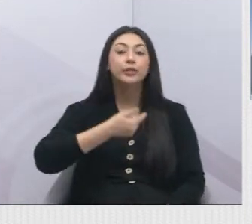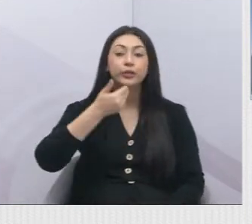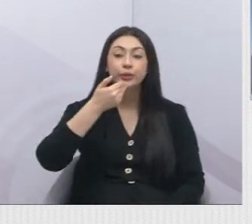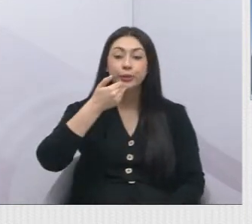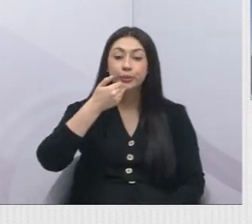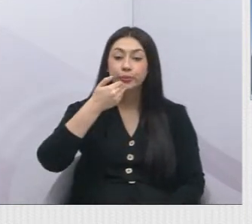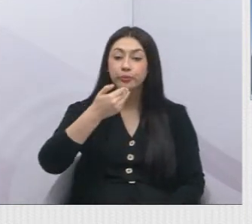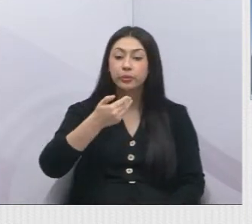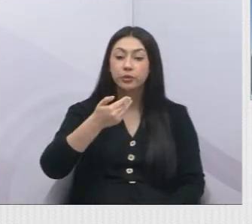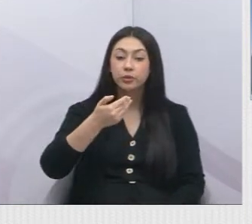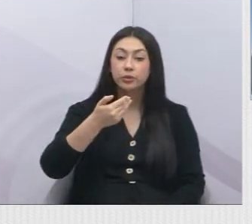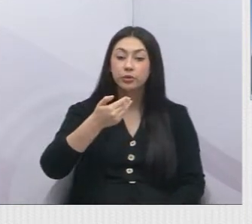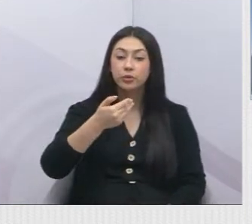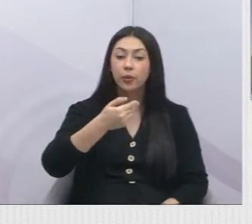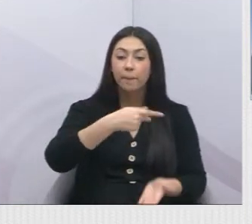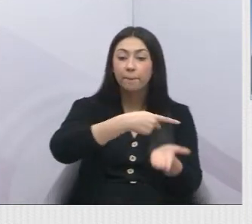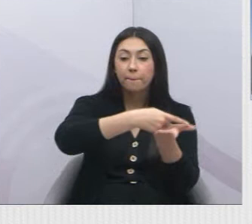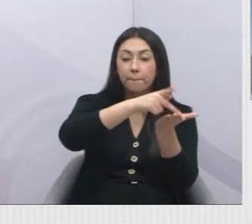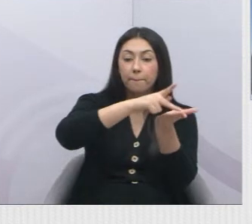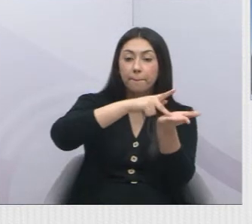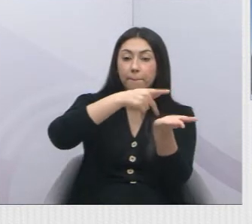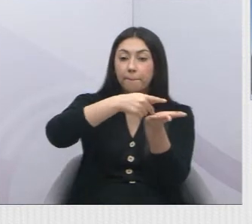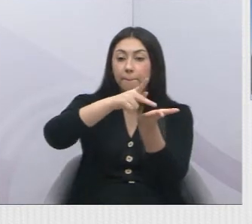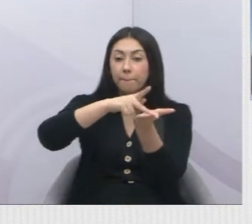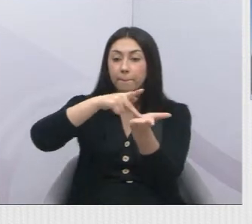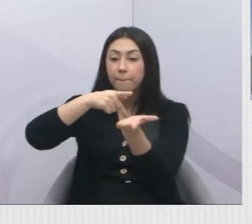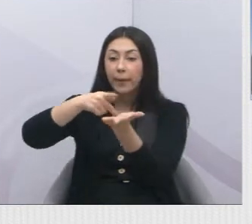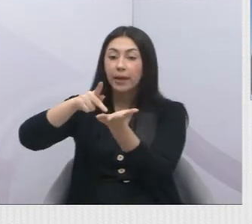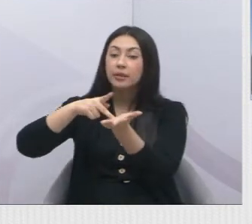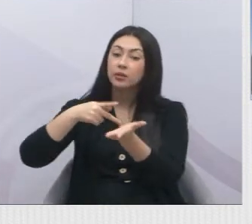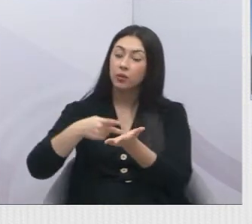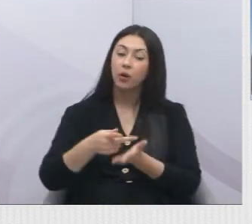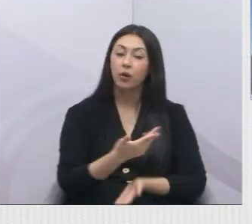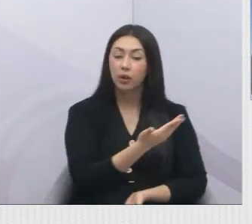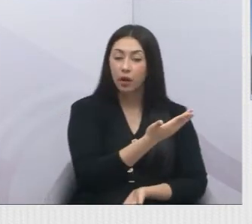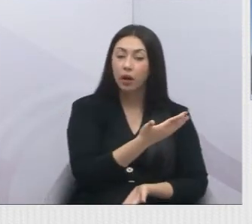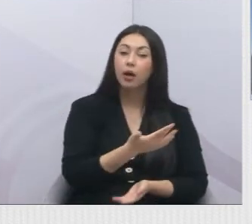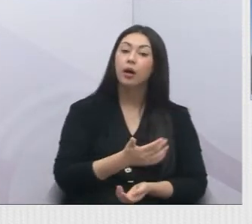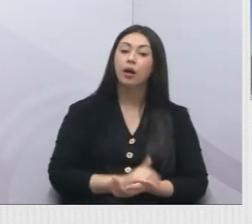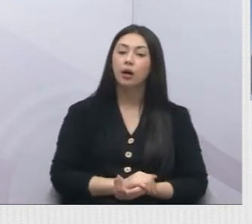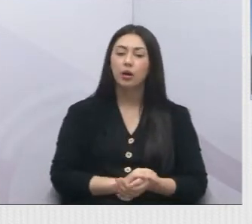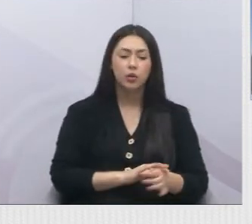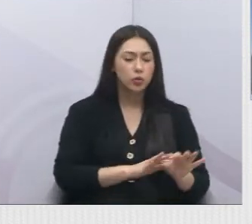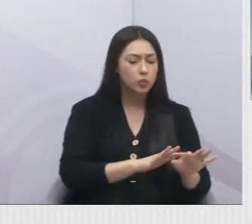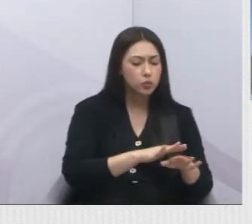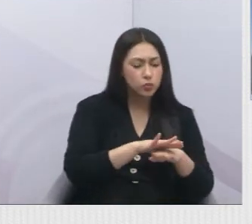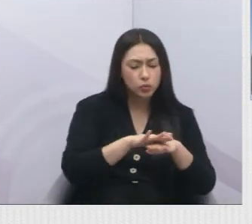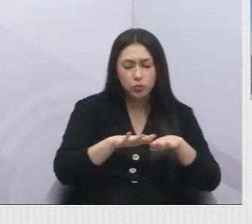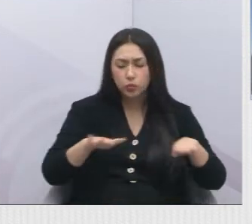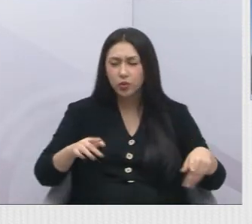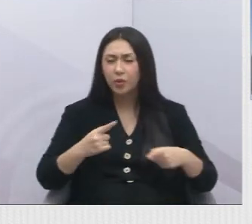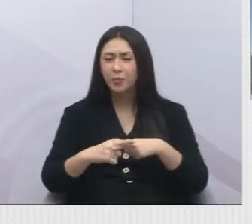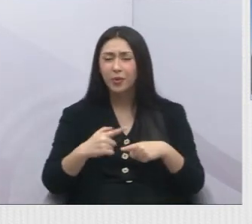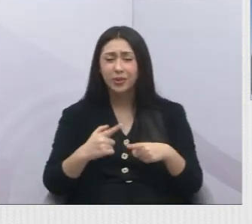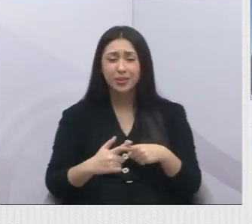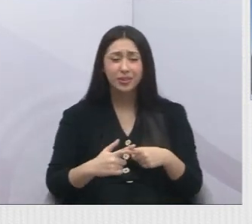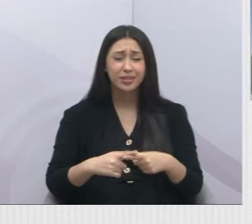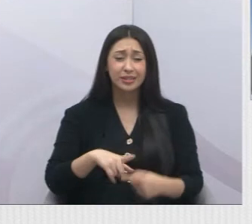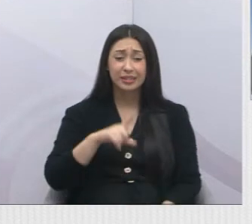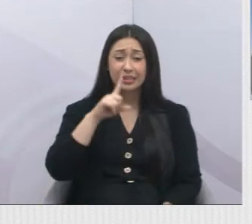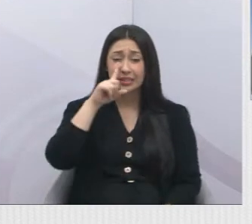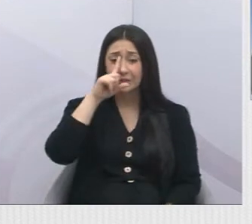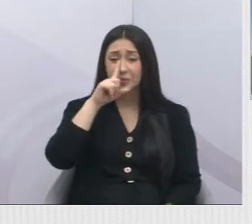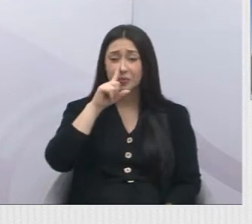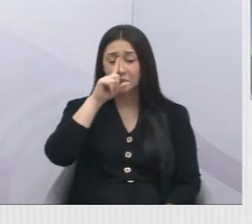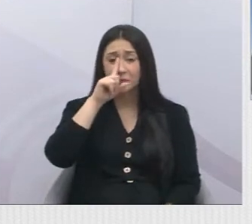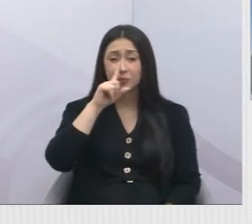feita a pintura da faixa de PS, toda a demarcação, porque ele estava muito